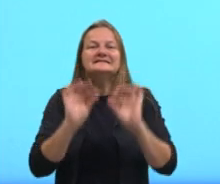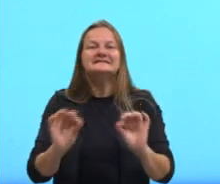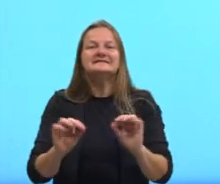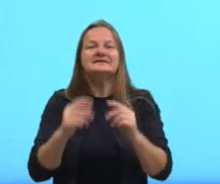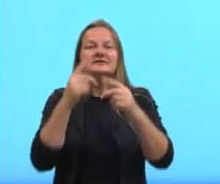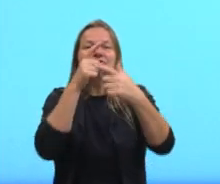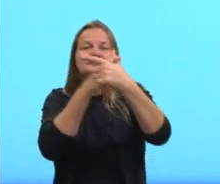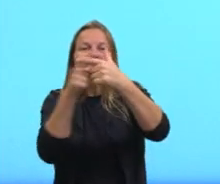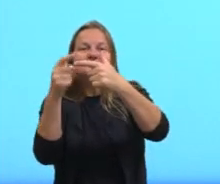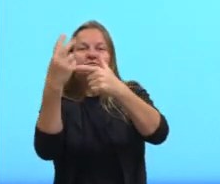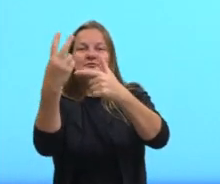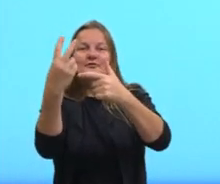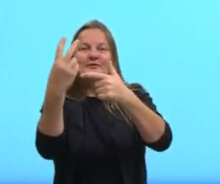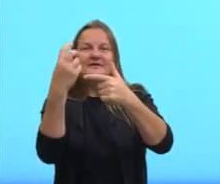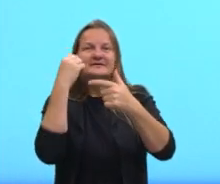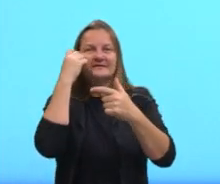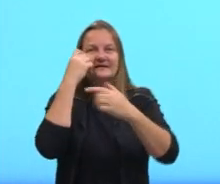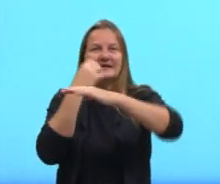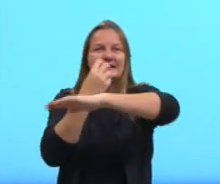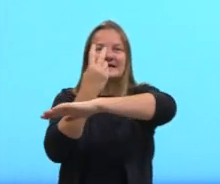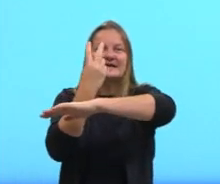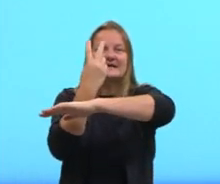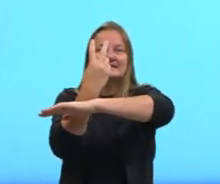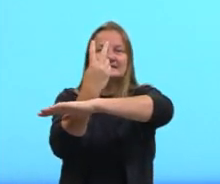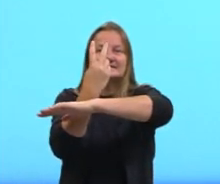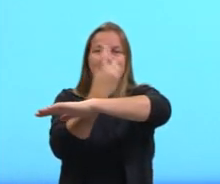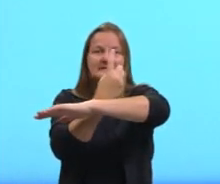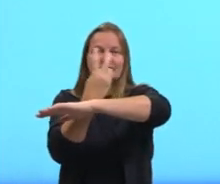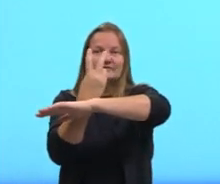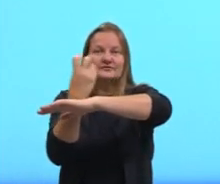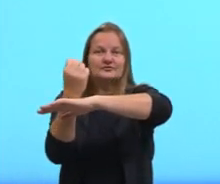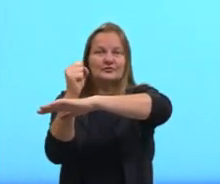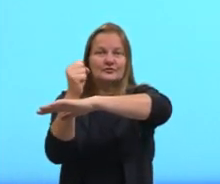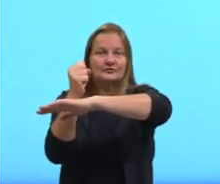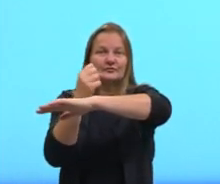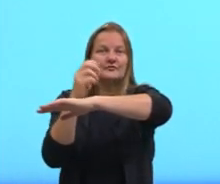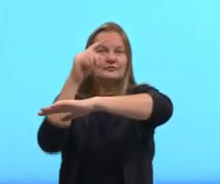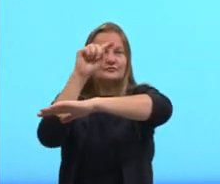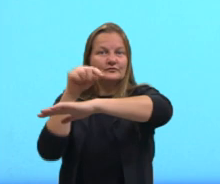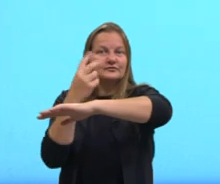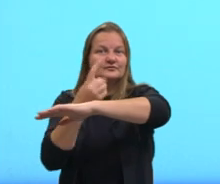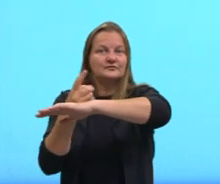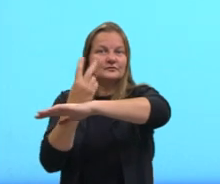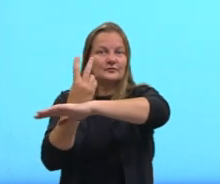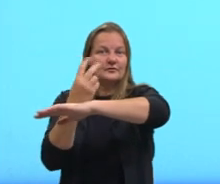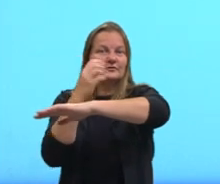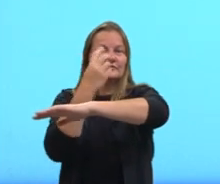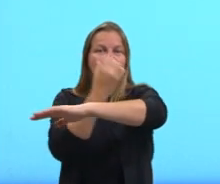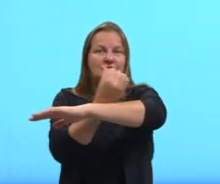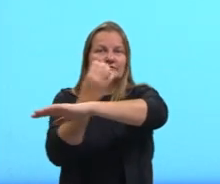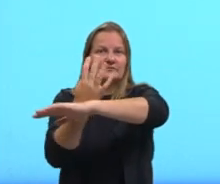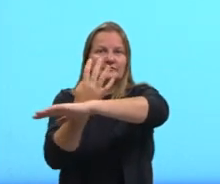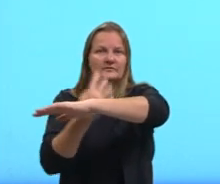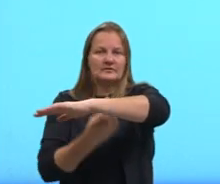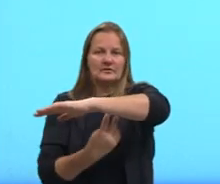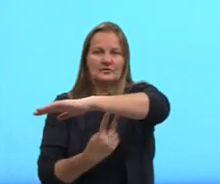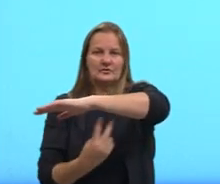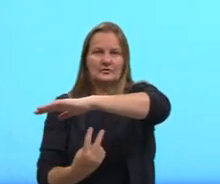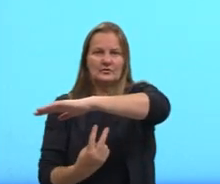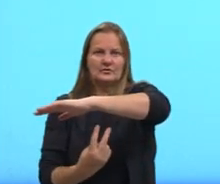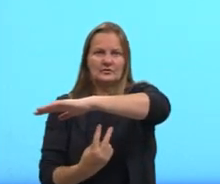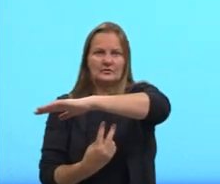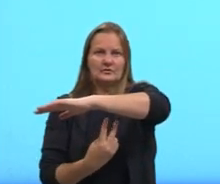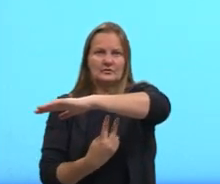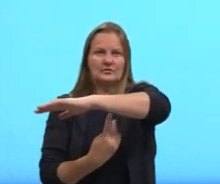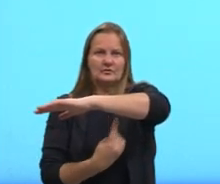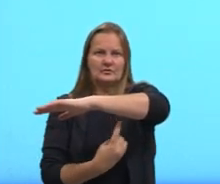então 128 por dois da 64/18 por dois dá oito então a